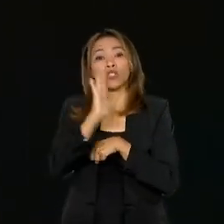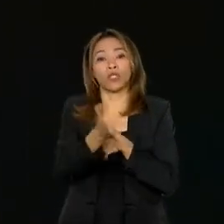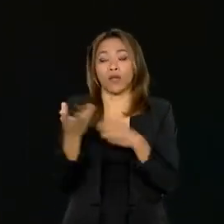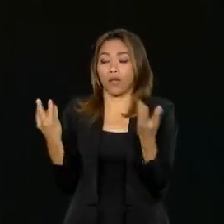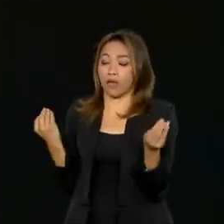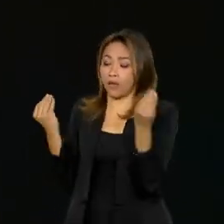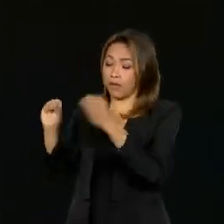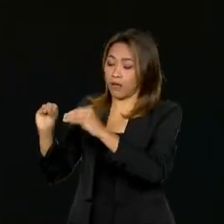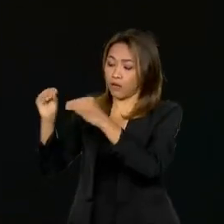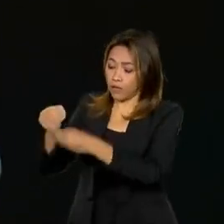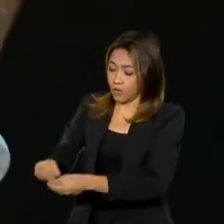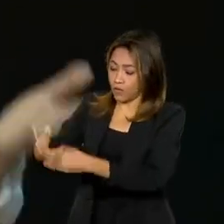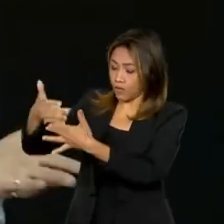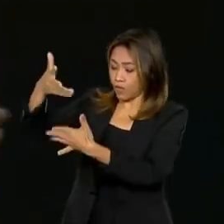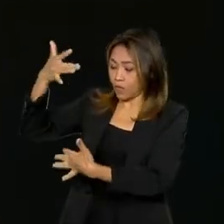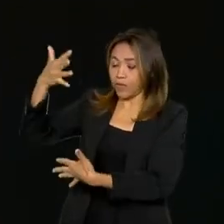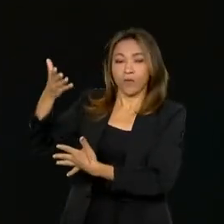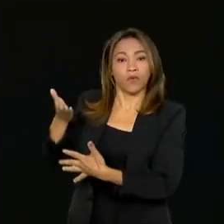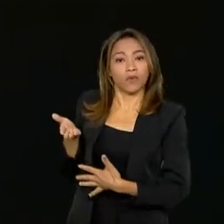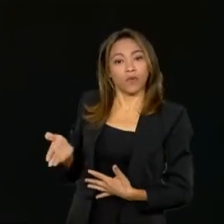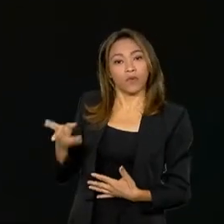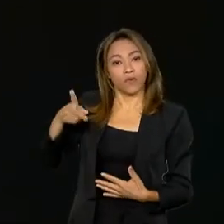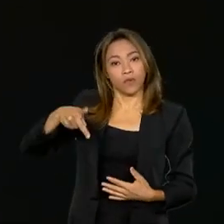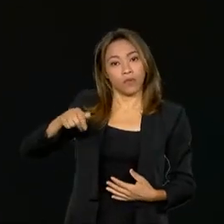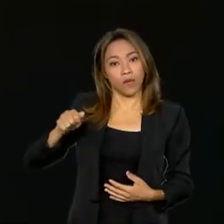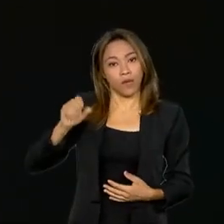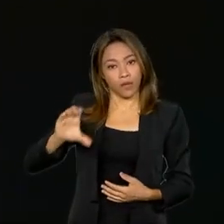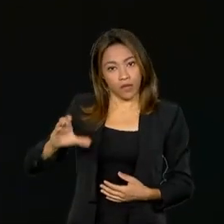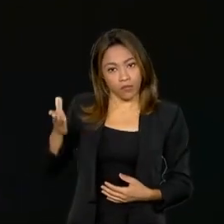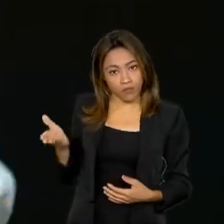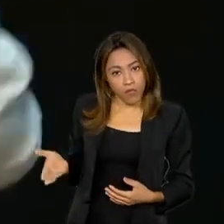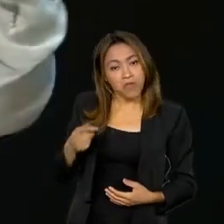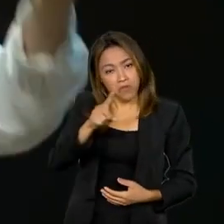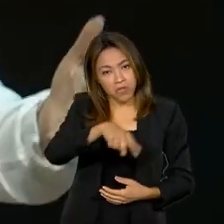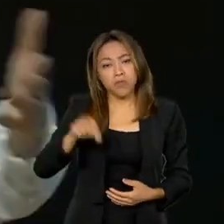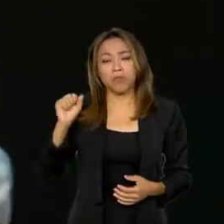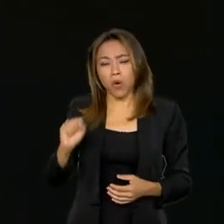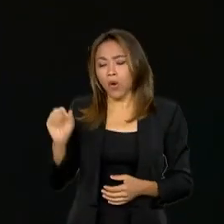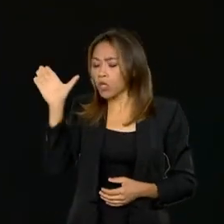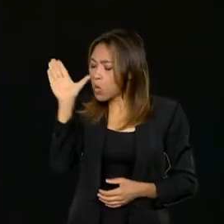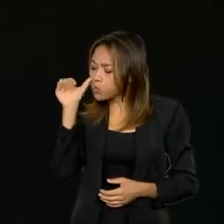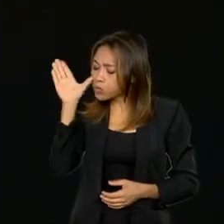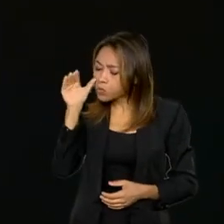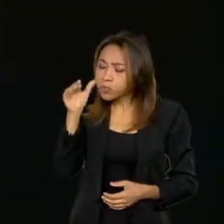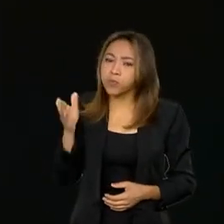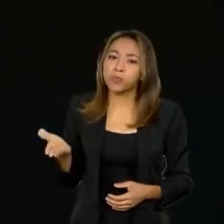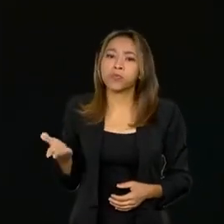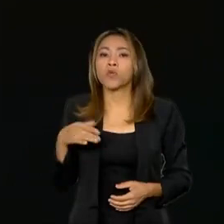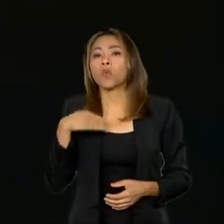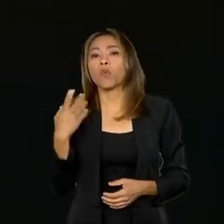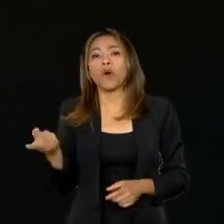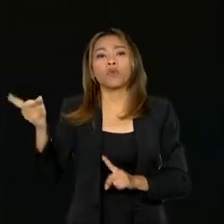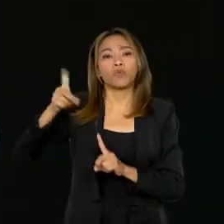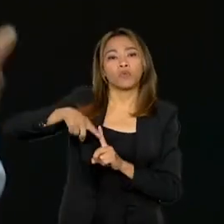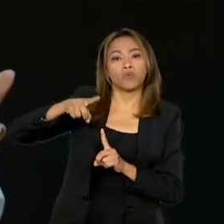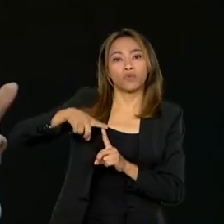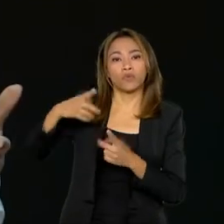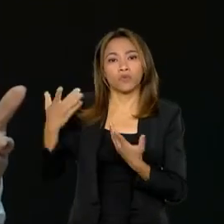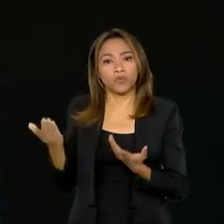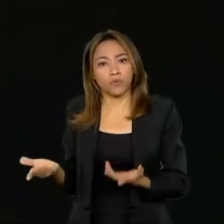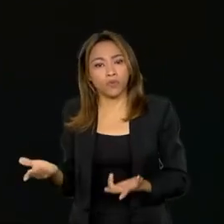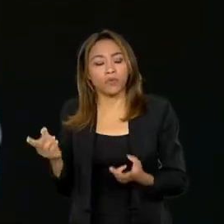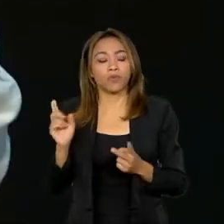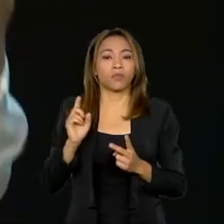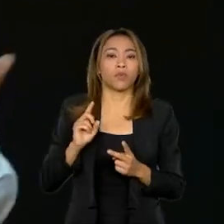do Novo PAC, que qualquer um dos senhores pode identificar, tanto por tipo de empreendimento, quanto